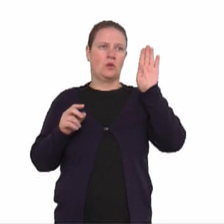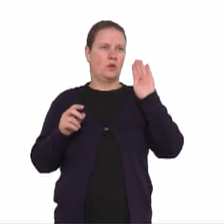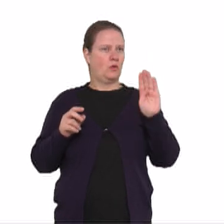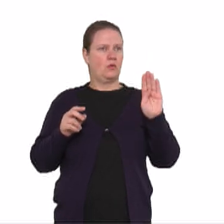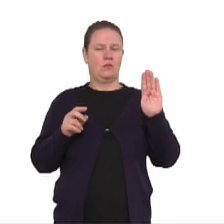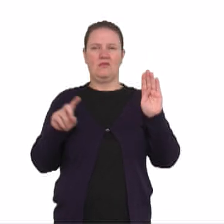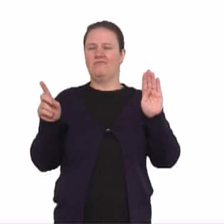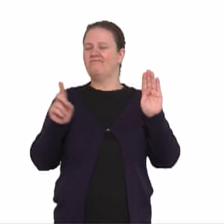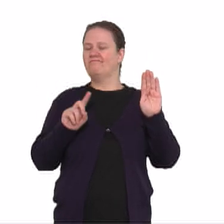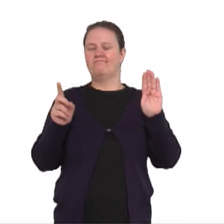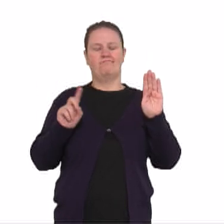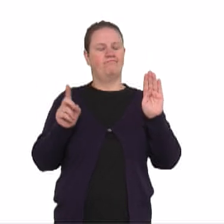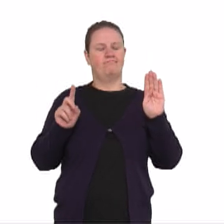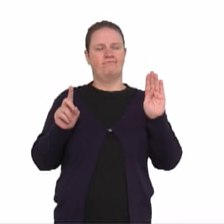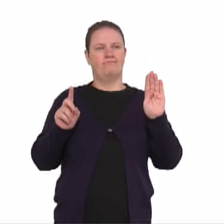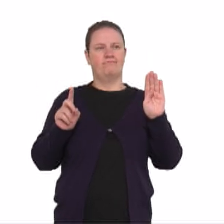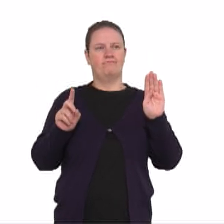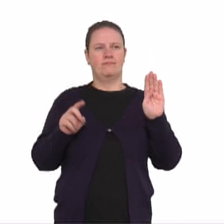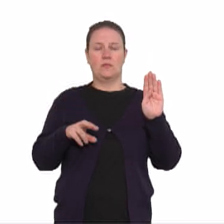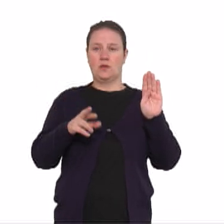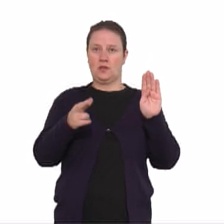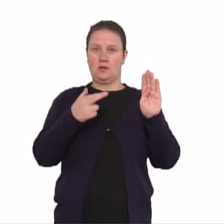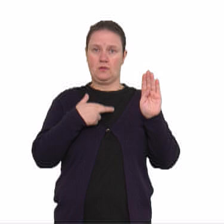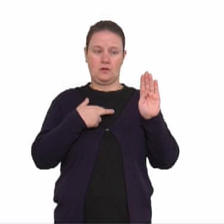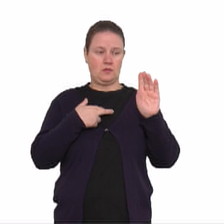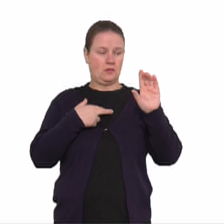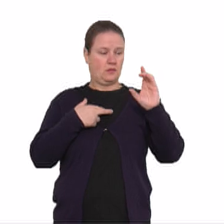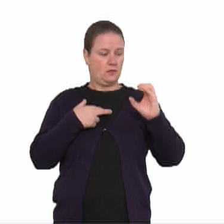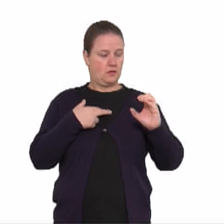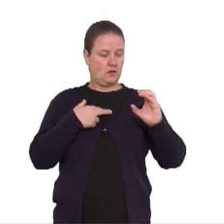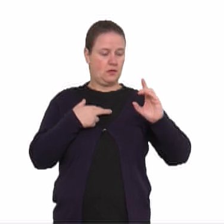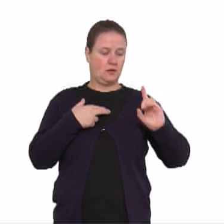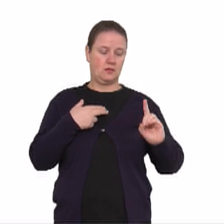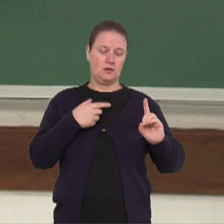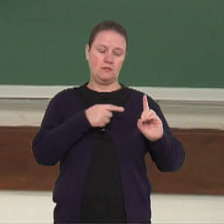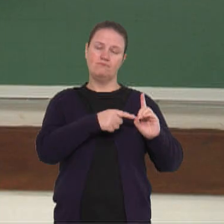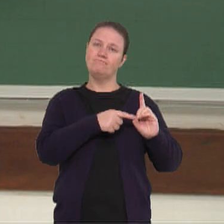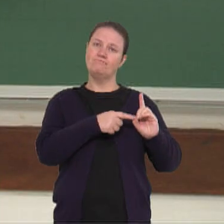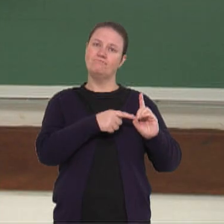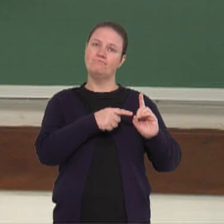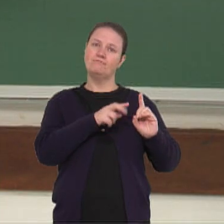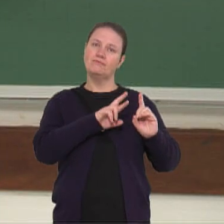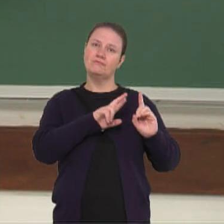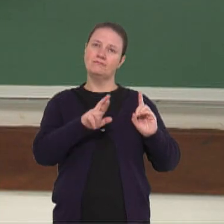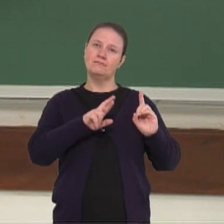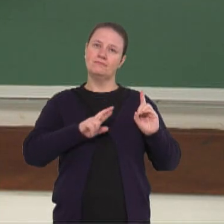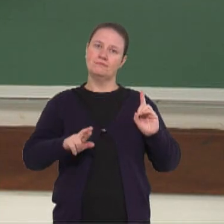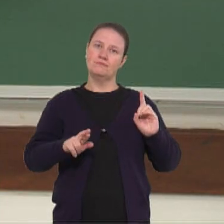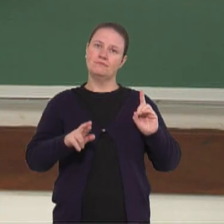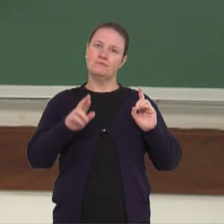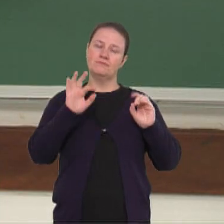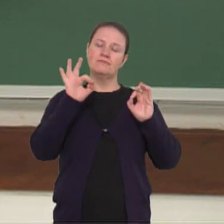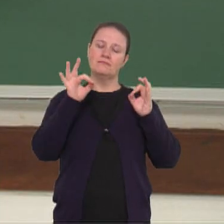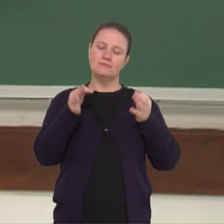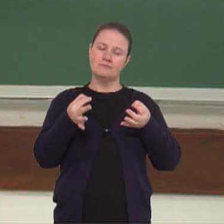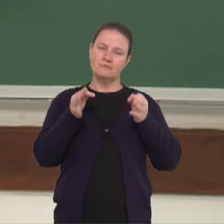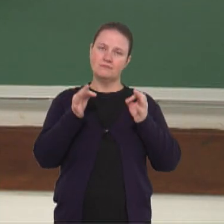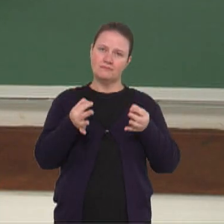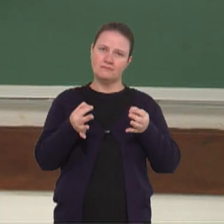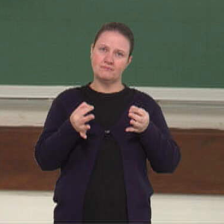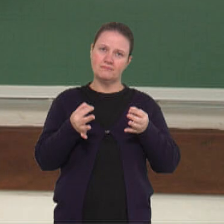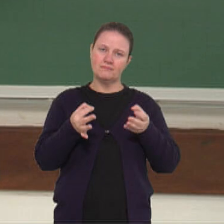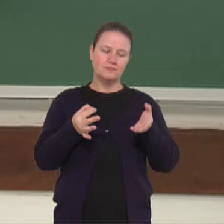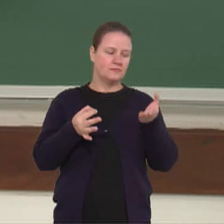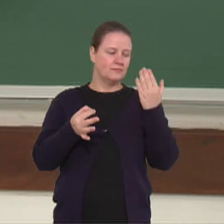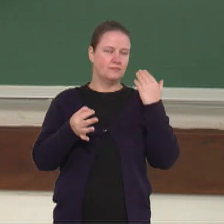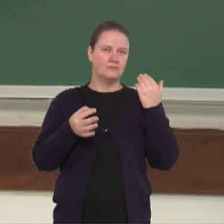não é verdade? Então as respostas vão ser was e saw. Was de era, estava, e saw, que é o